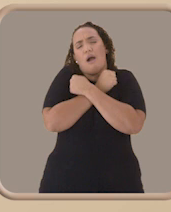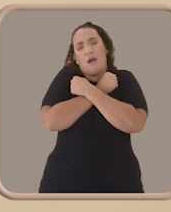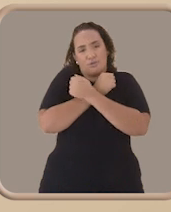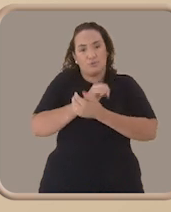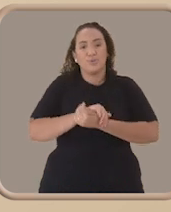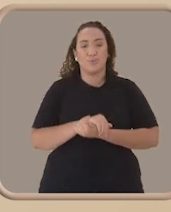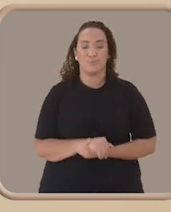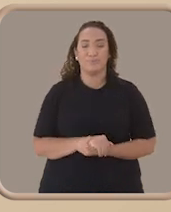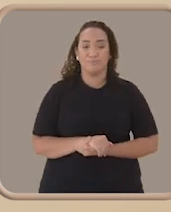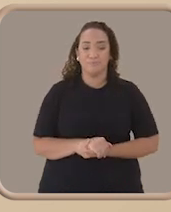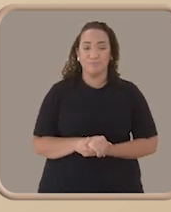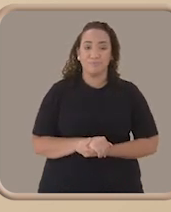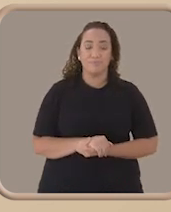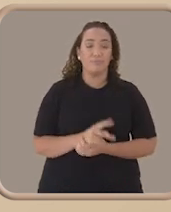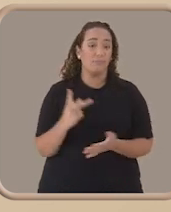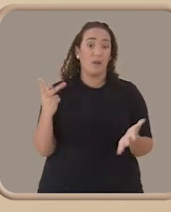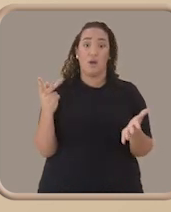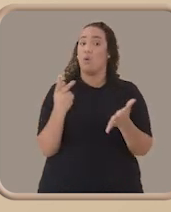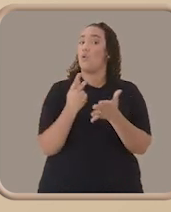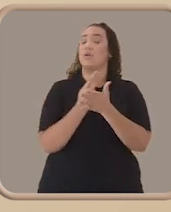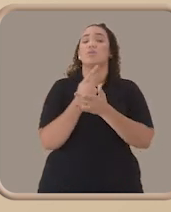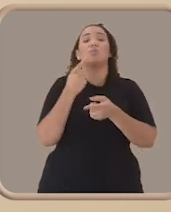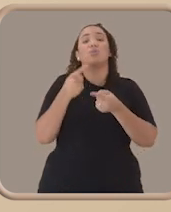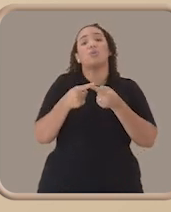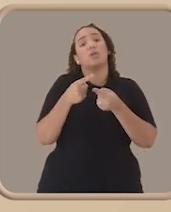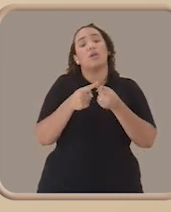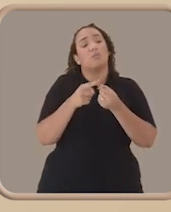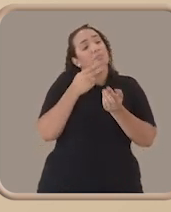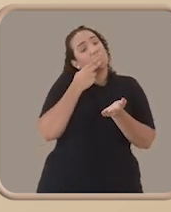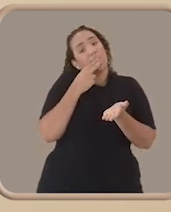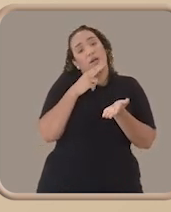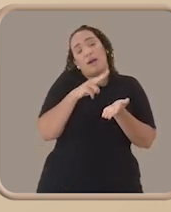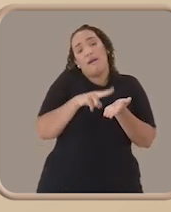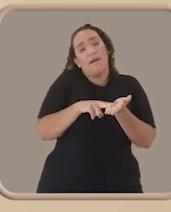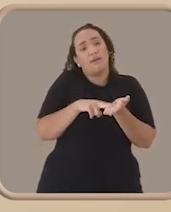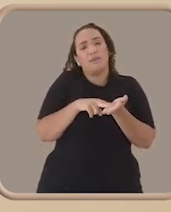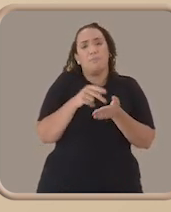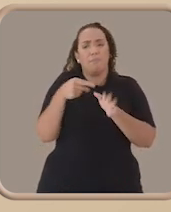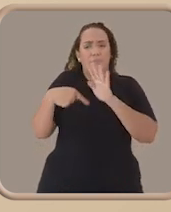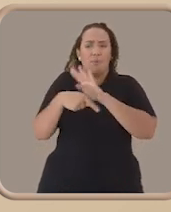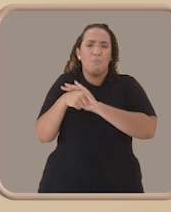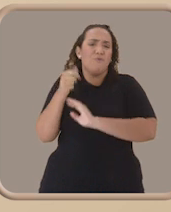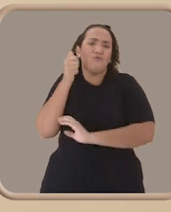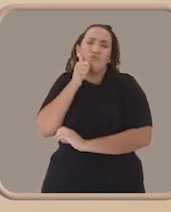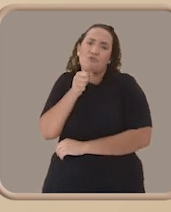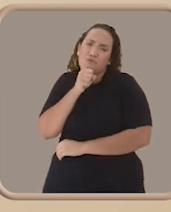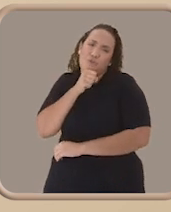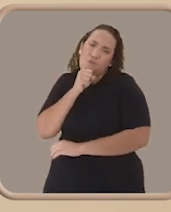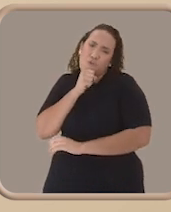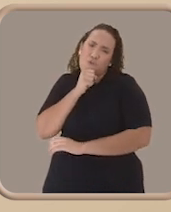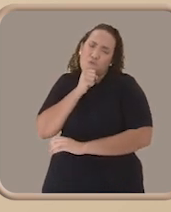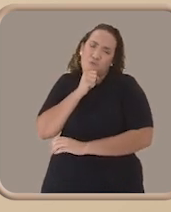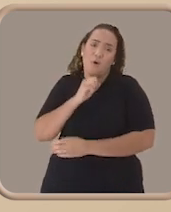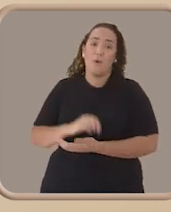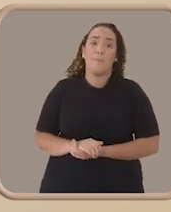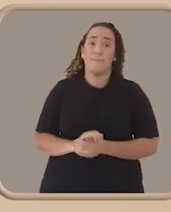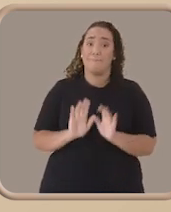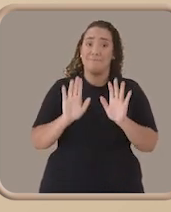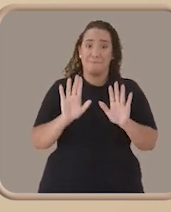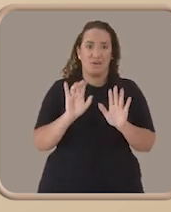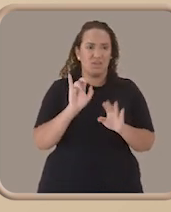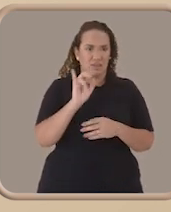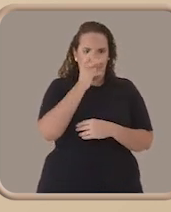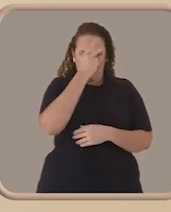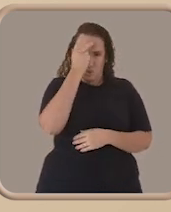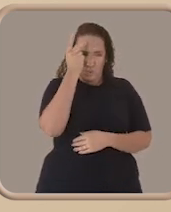abraço. Isso aconteceu porque era uma carta descontraída e escrita para a vovó. Mas se fosse uma carta para alguém que não